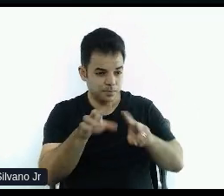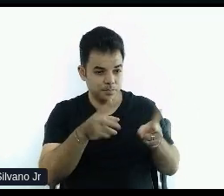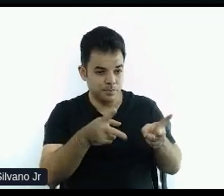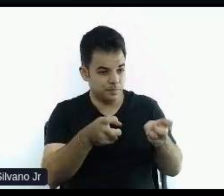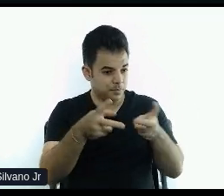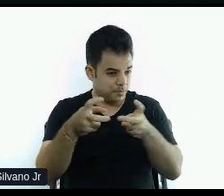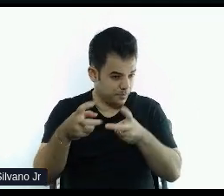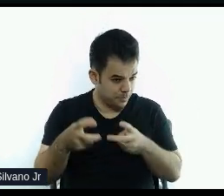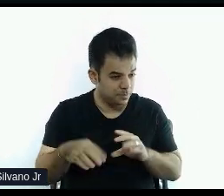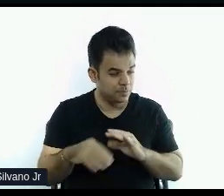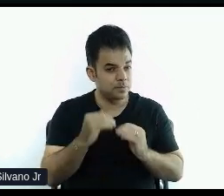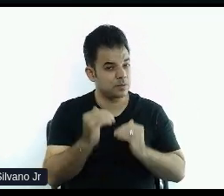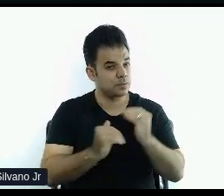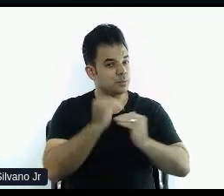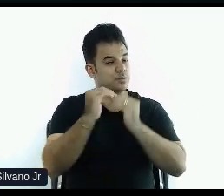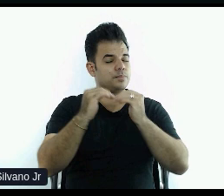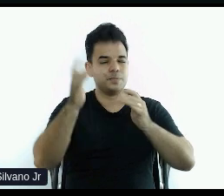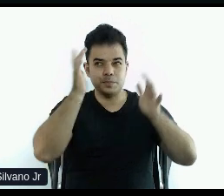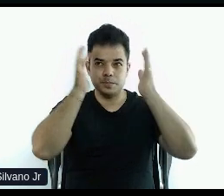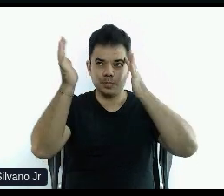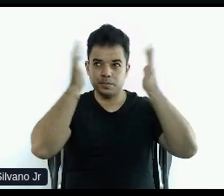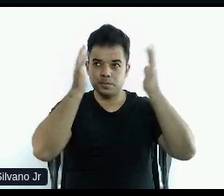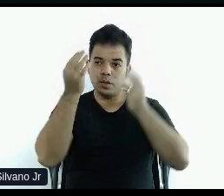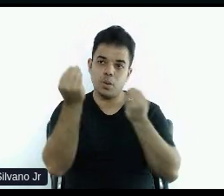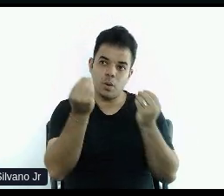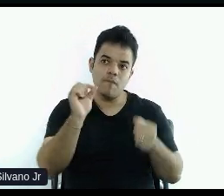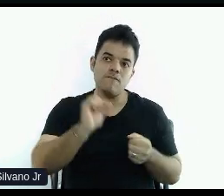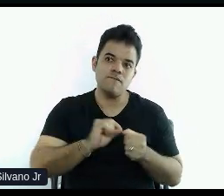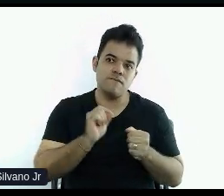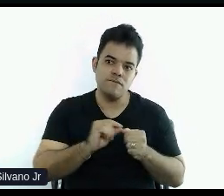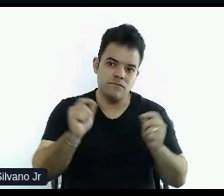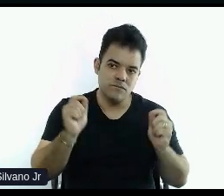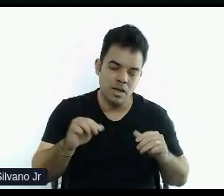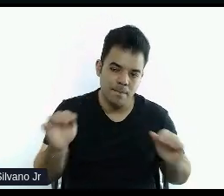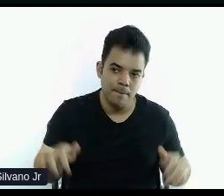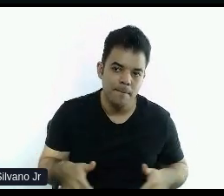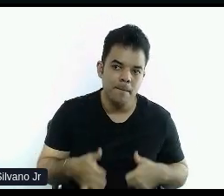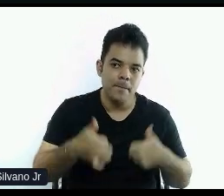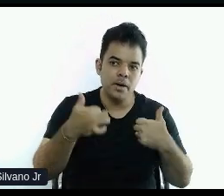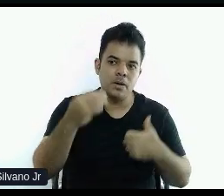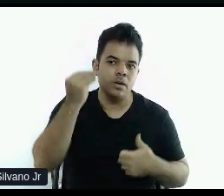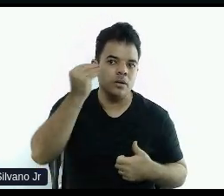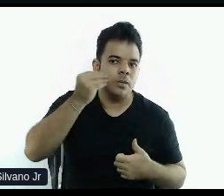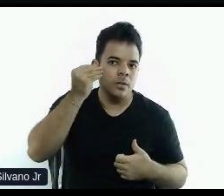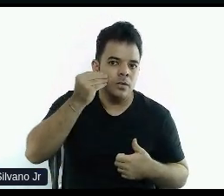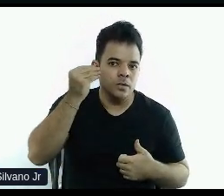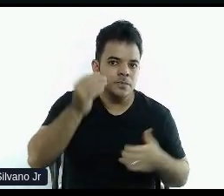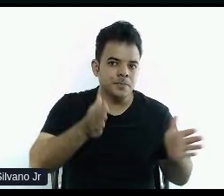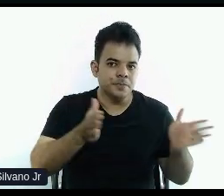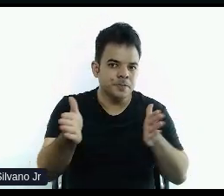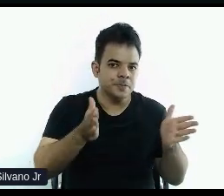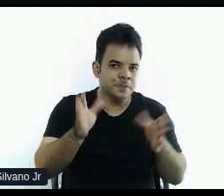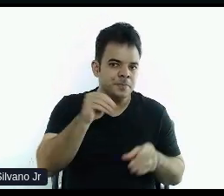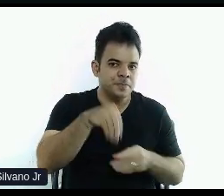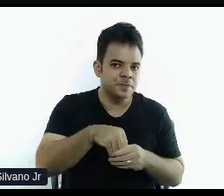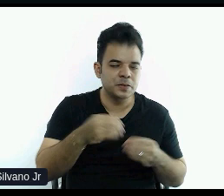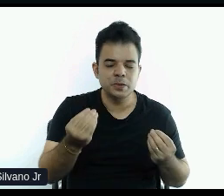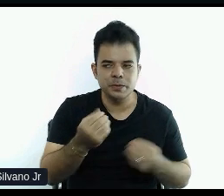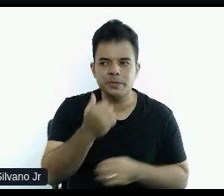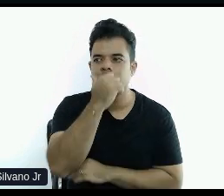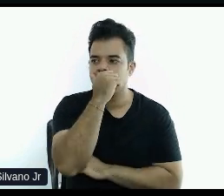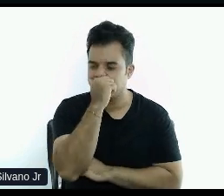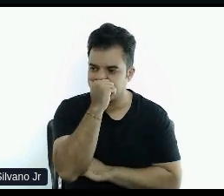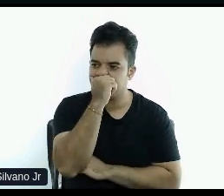de desenvolvimento, pensar em como a gente poderia melhorar a experiência de acessibilidade ali. Então, foi pensando